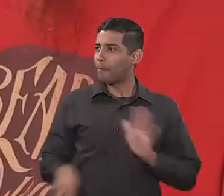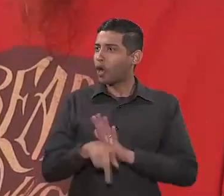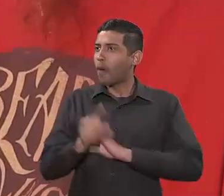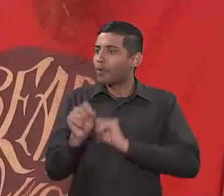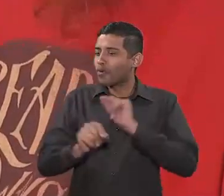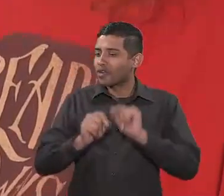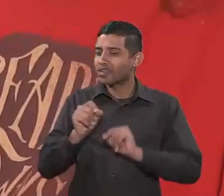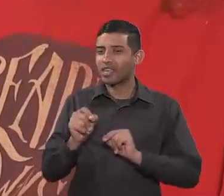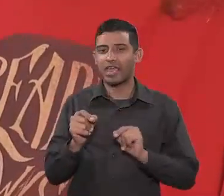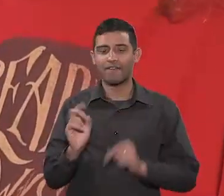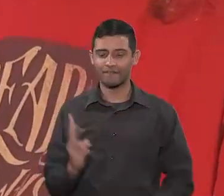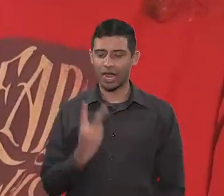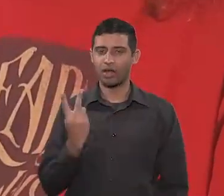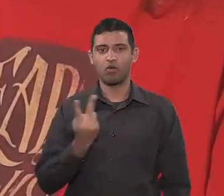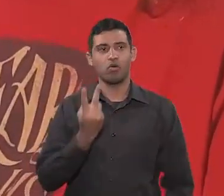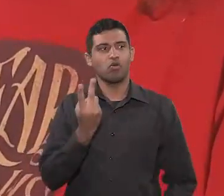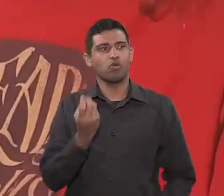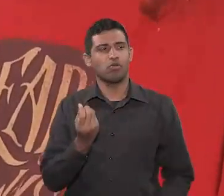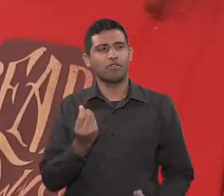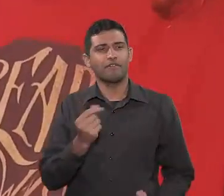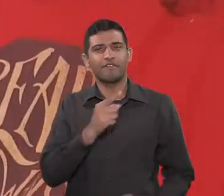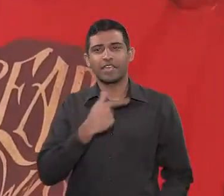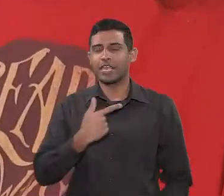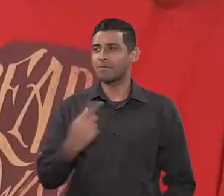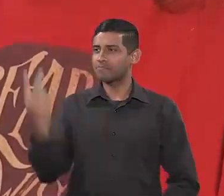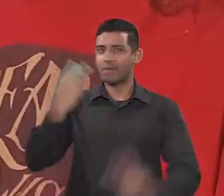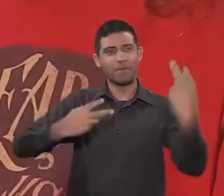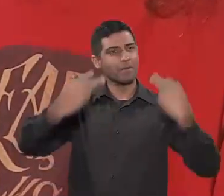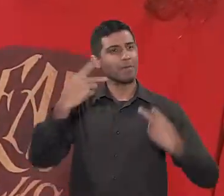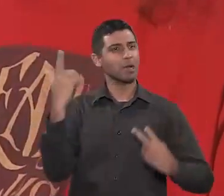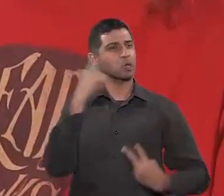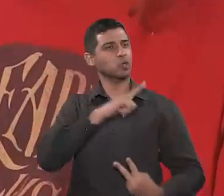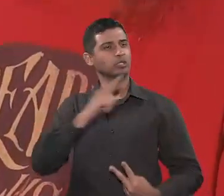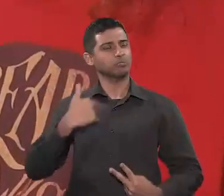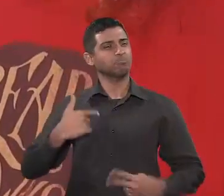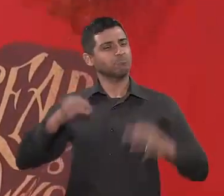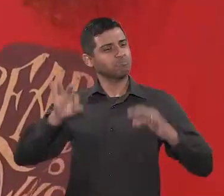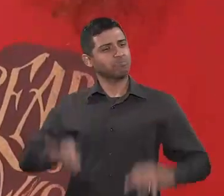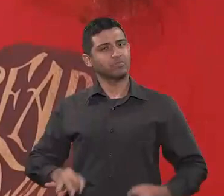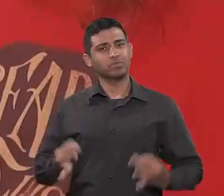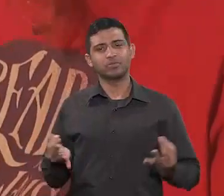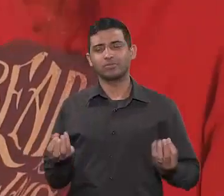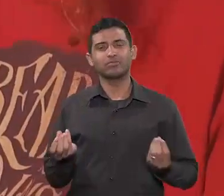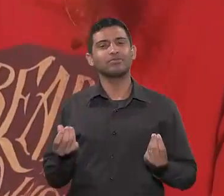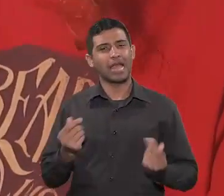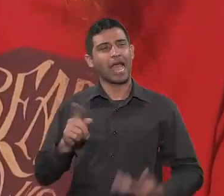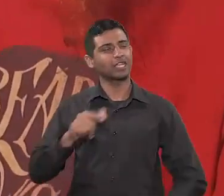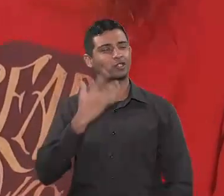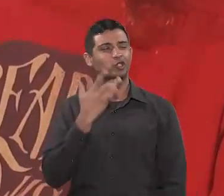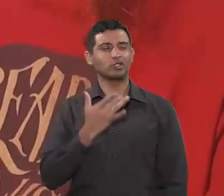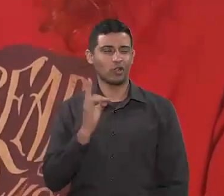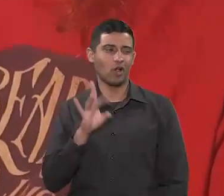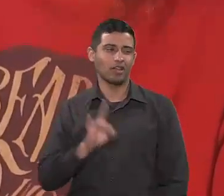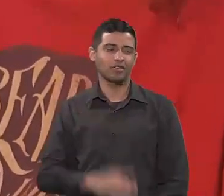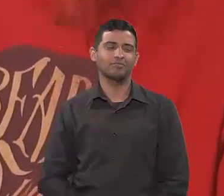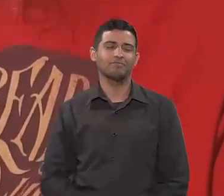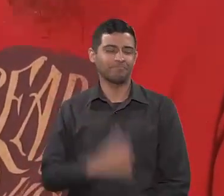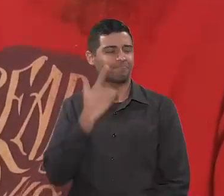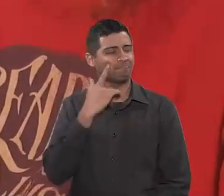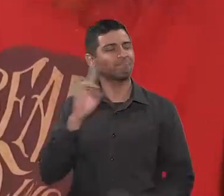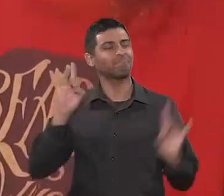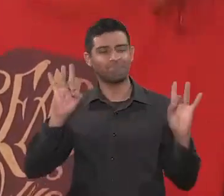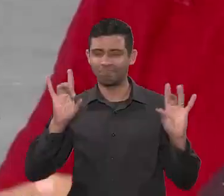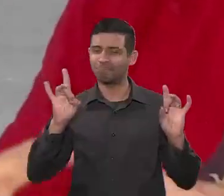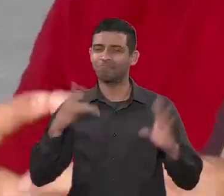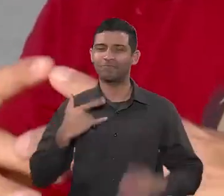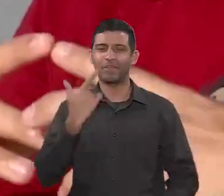de valor, dela ter visibilidade, dela ter dignidade. Eu acho que é isso, sabe? É muito precioso mesmo a